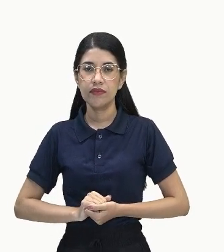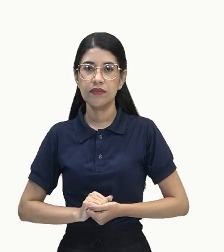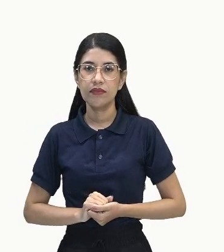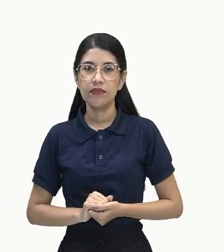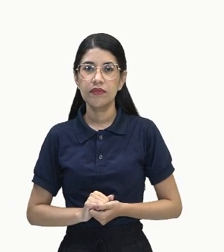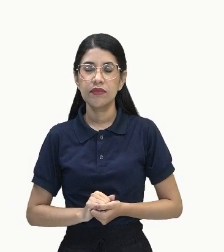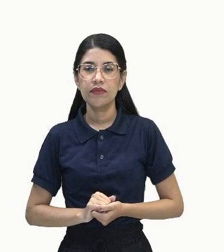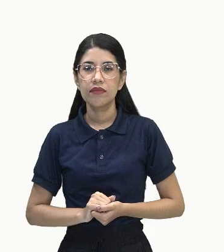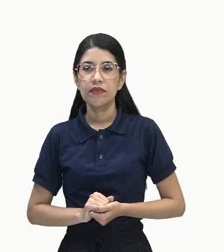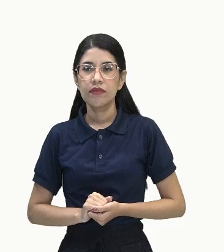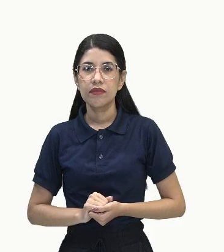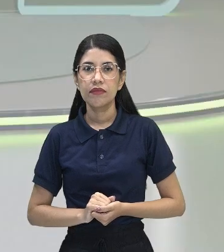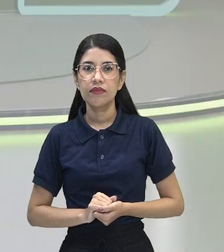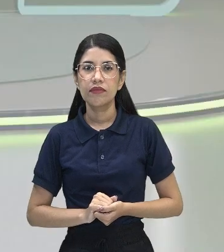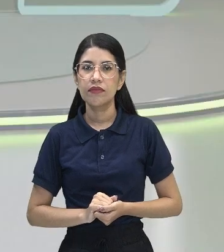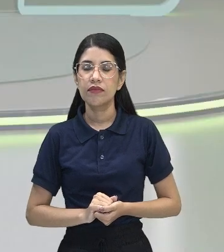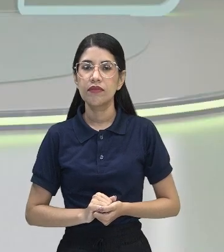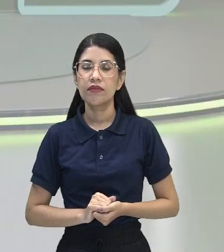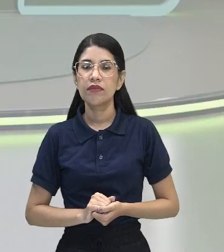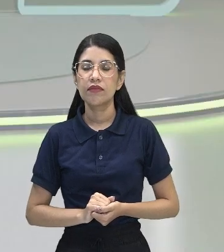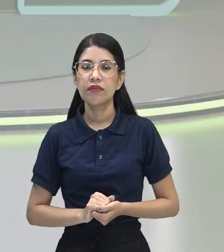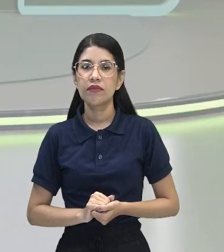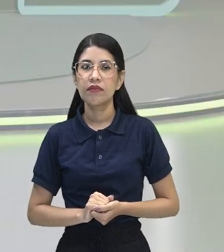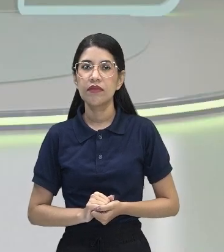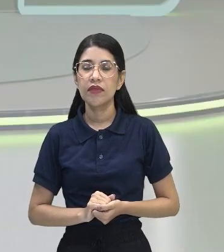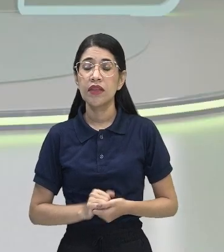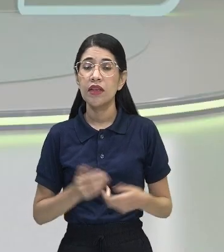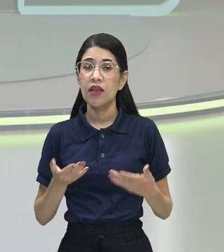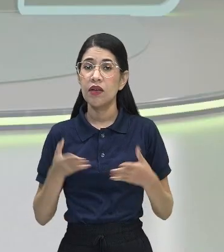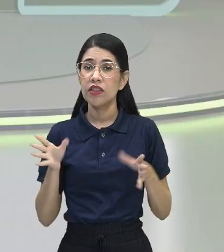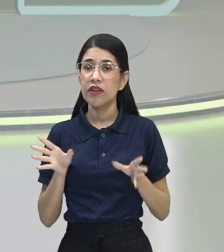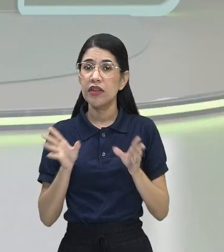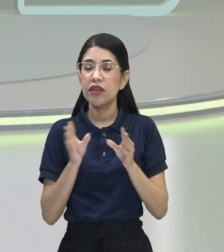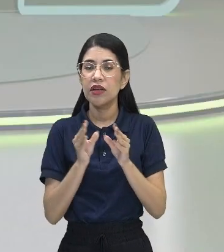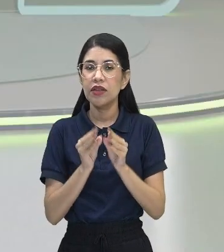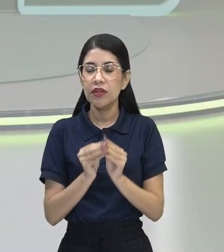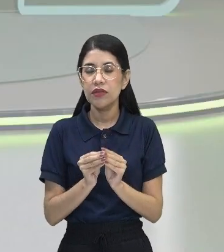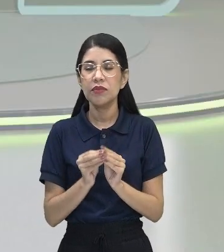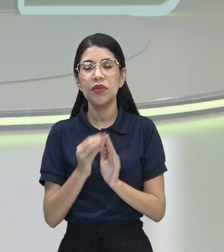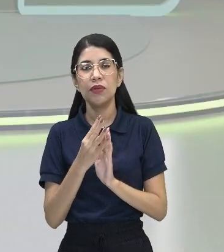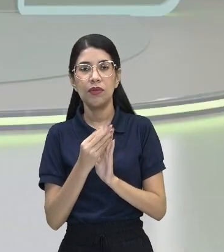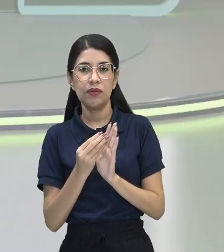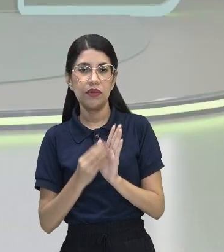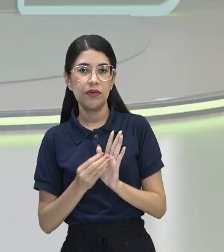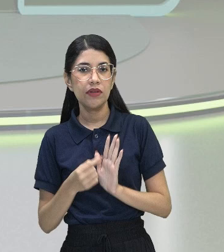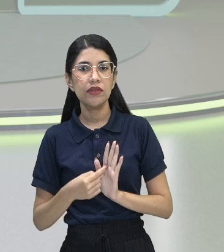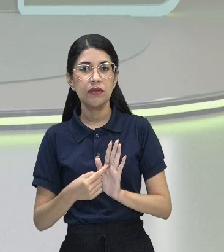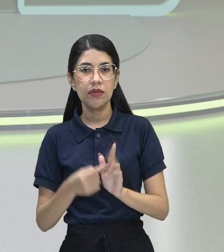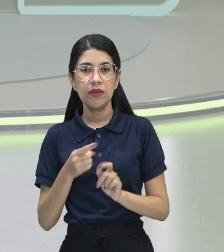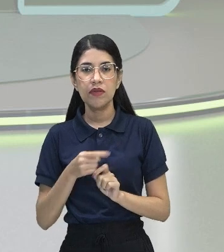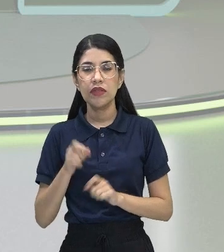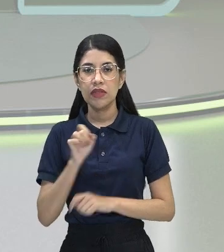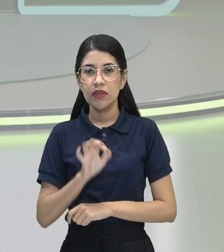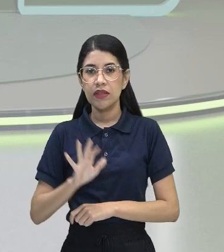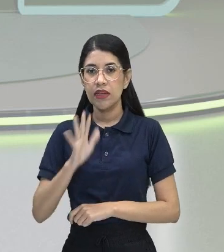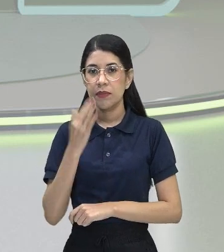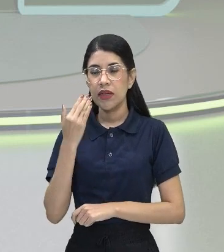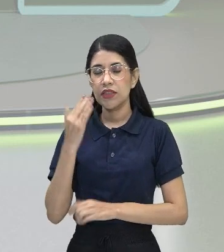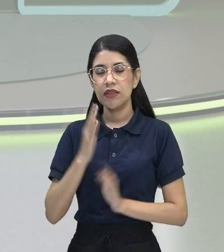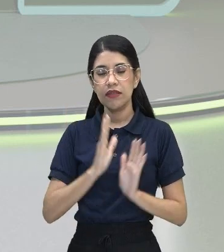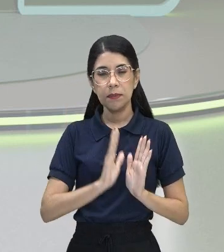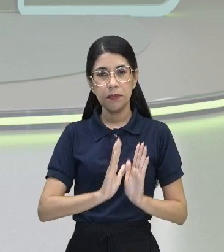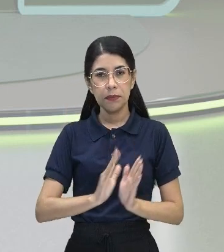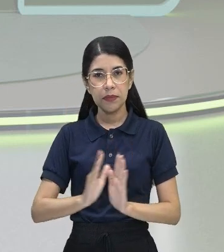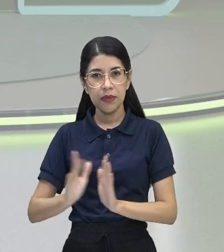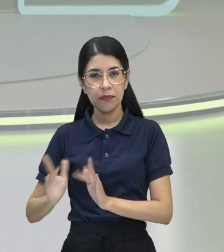pessoal? Olha só. E aí a gente vai resumir tudo isso para vocês aqui nesse quadro, passo a passo. Você vai ver